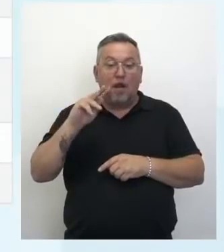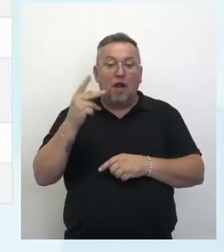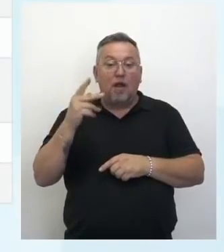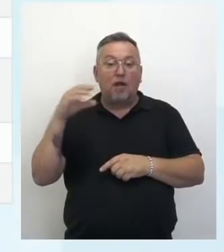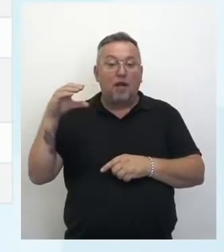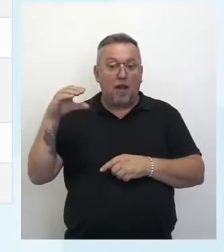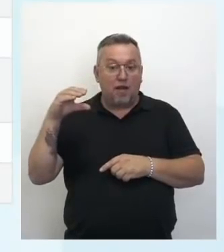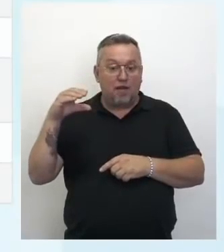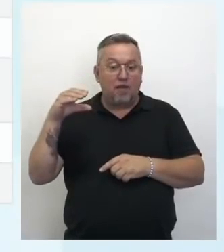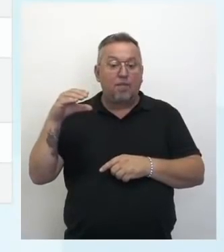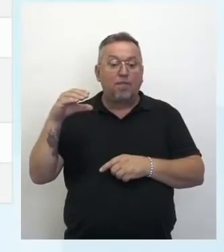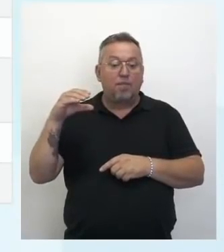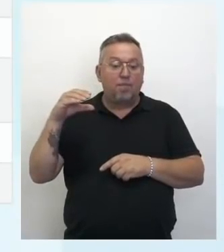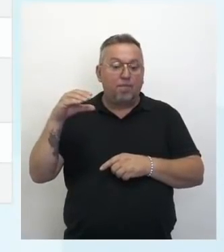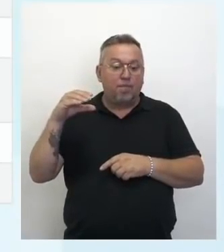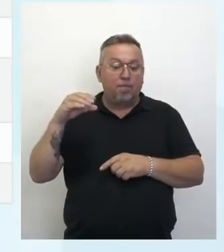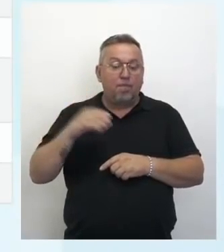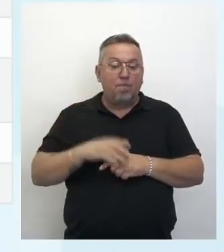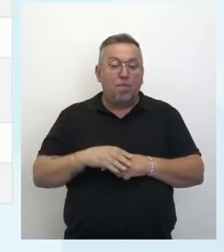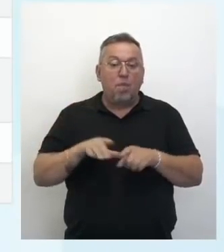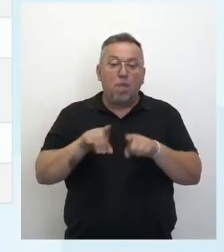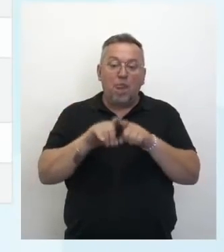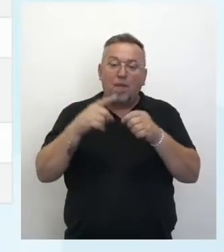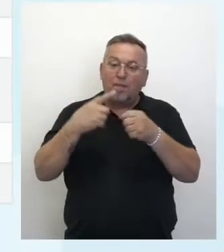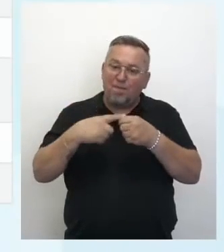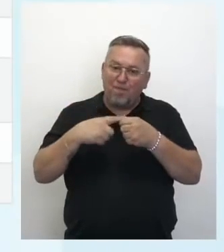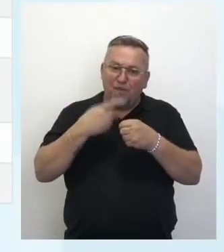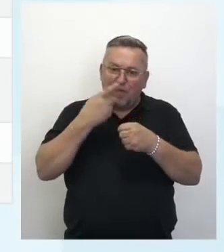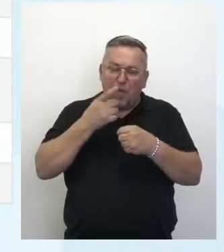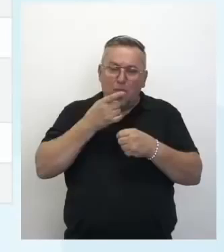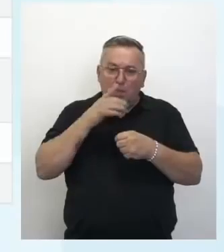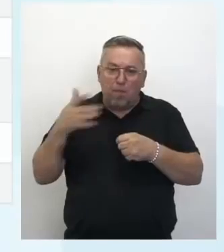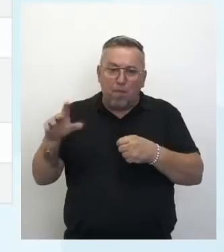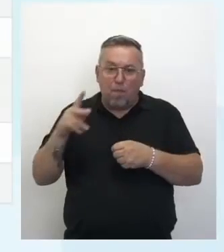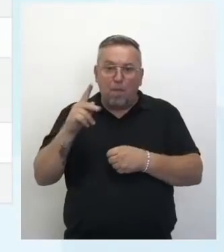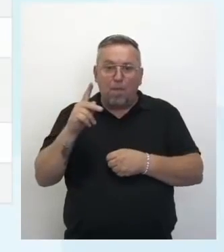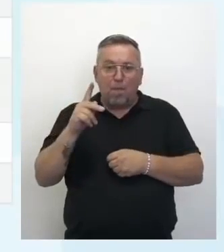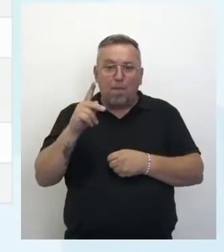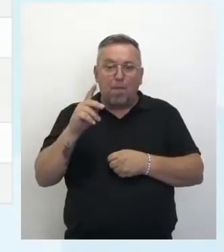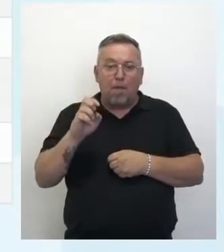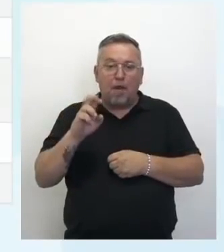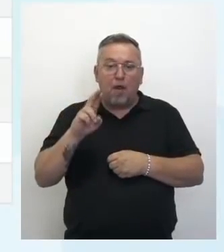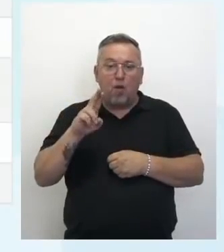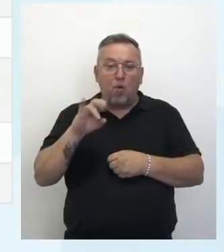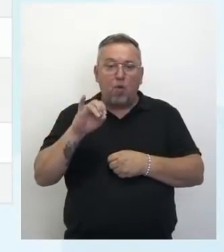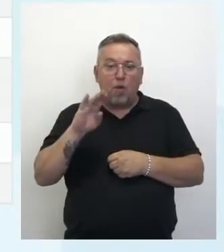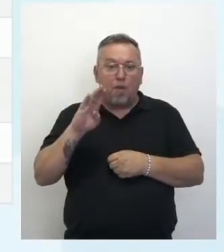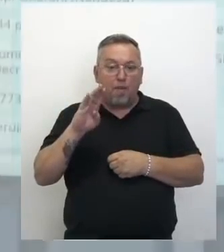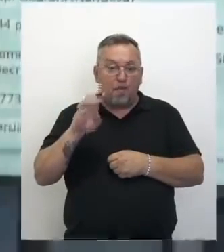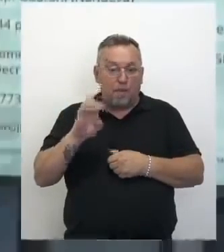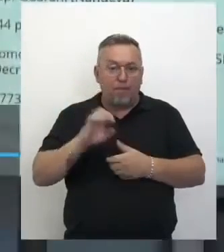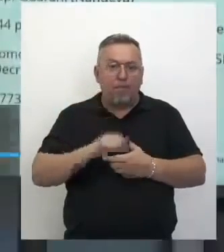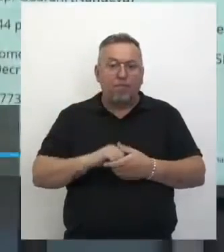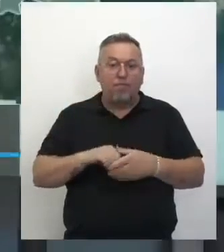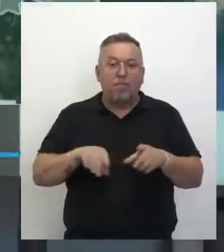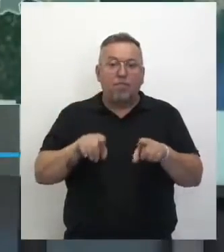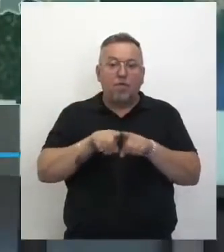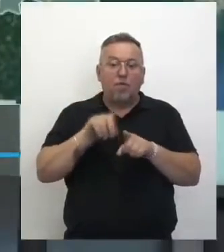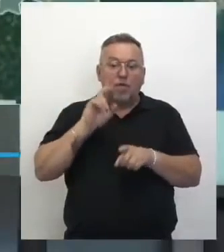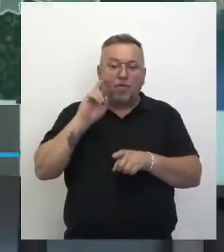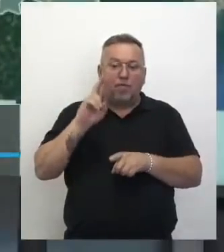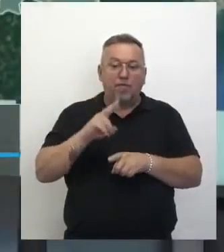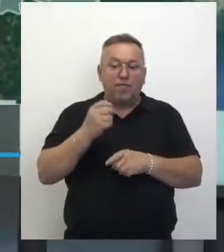2.770.000 hectares, né? E fica aí, como eu falei, na cidade de Peruíbe, tá certo? Então nós vamos ver aí